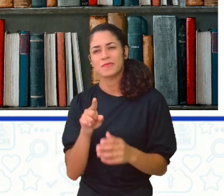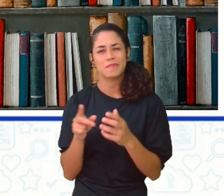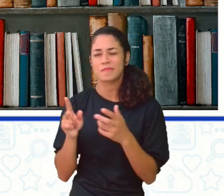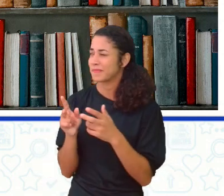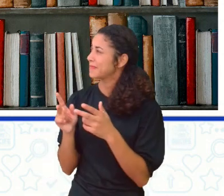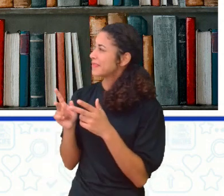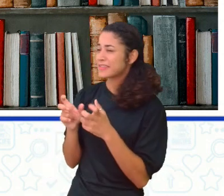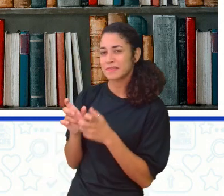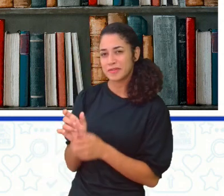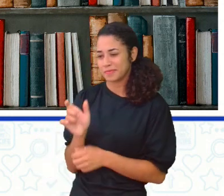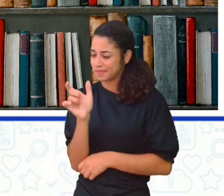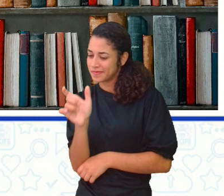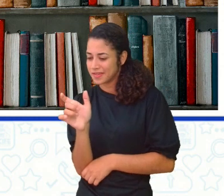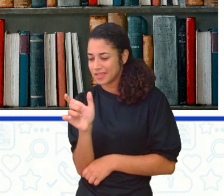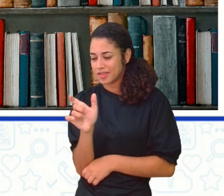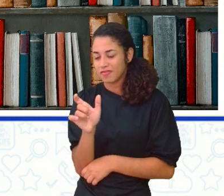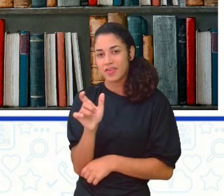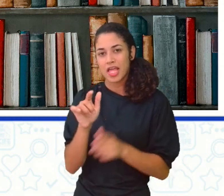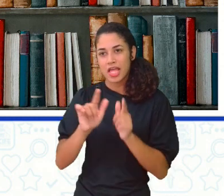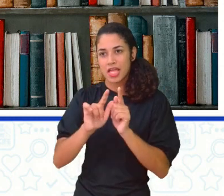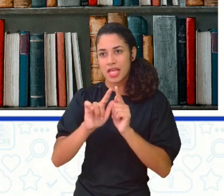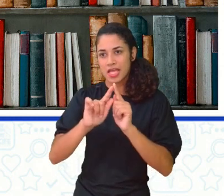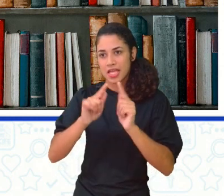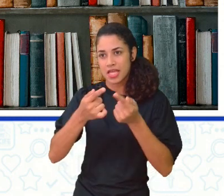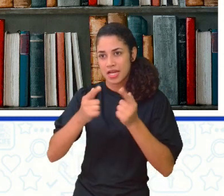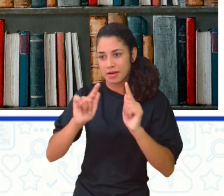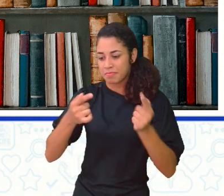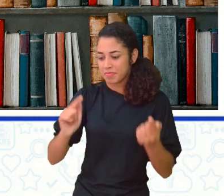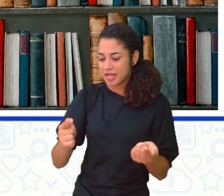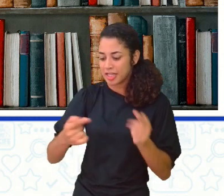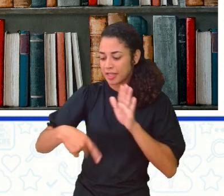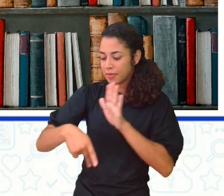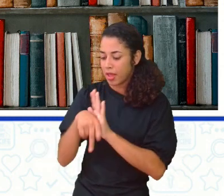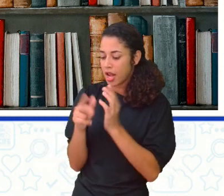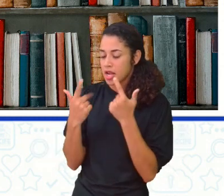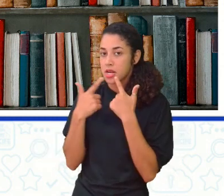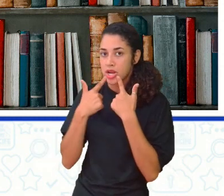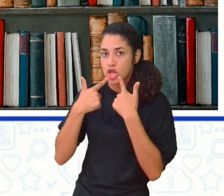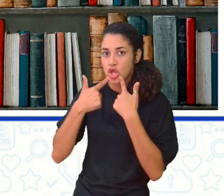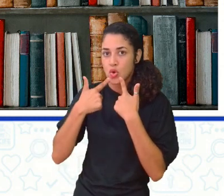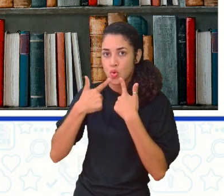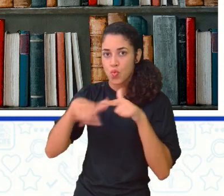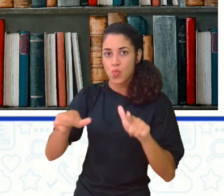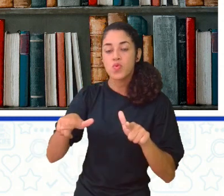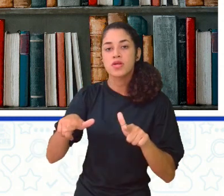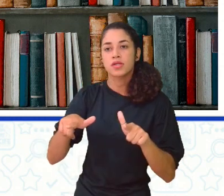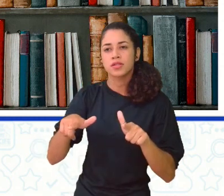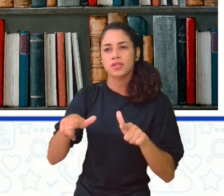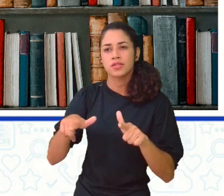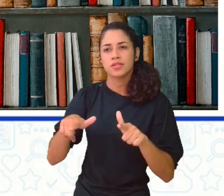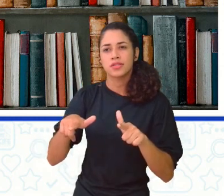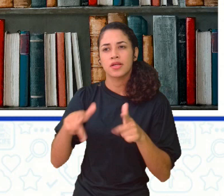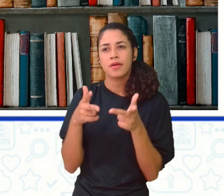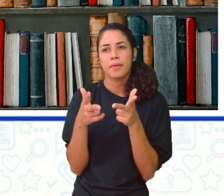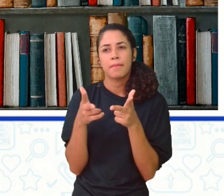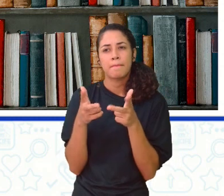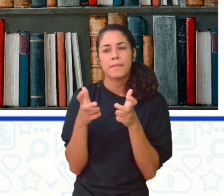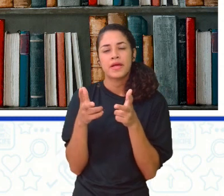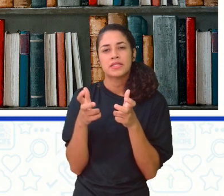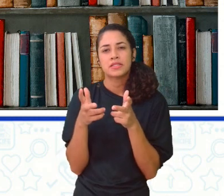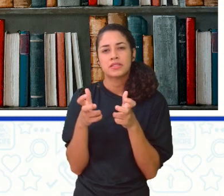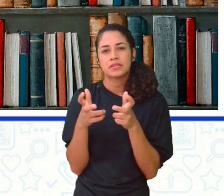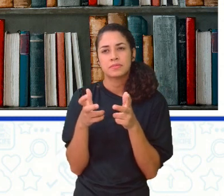percebem que a palavra aí, ó, gramática da linguagem. Vocês percebem que a letra aí, não é? Da